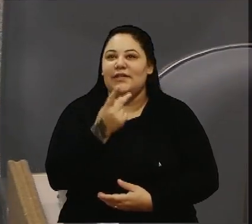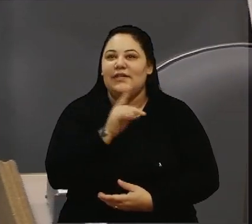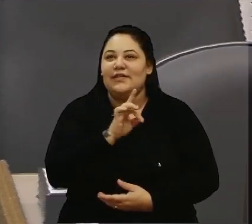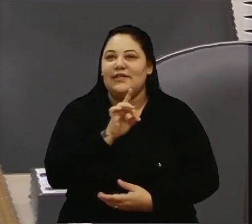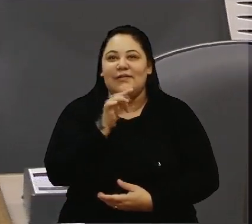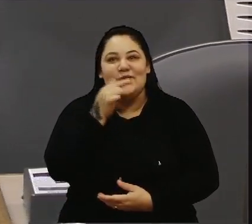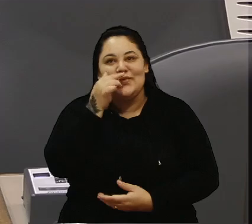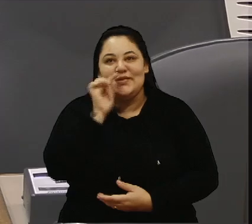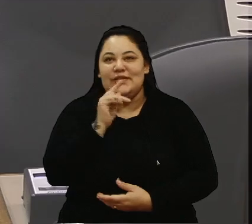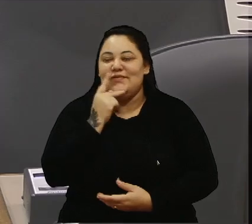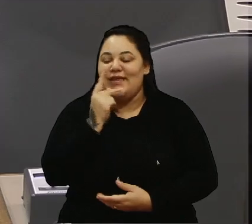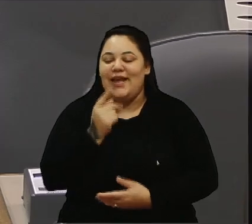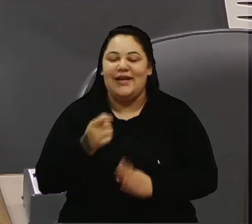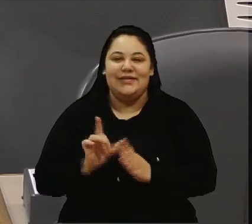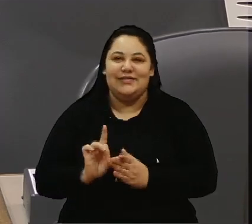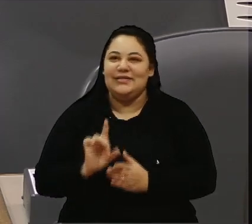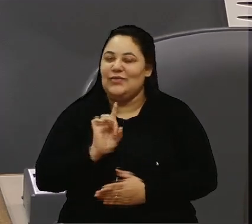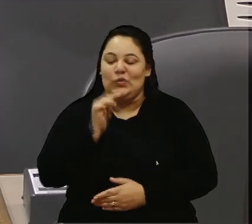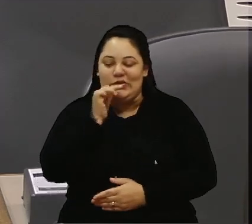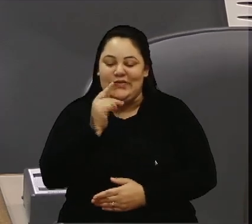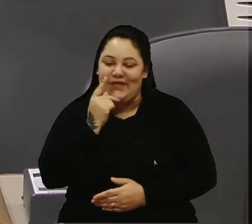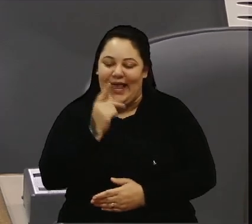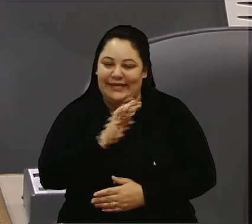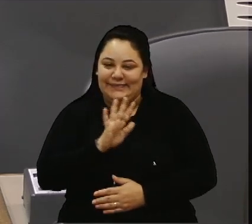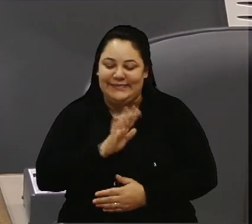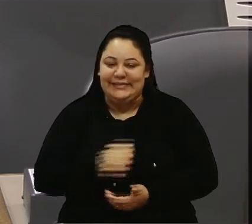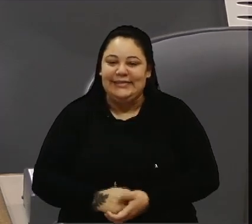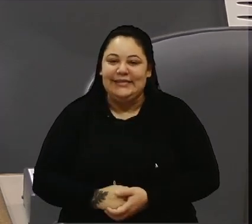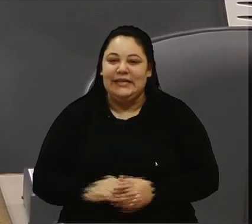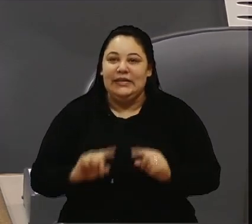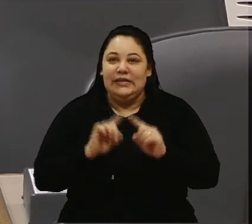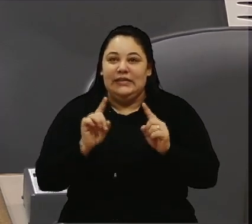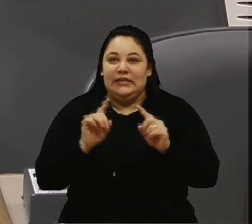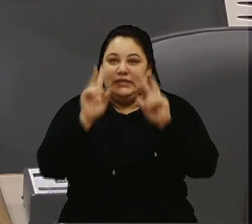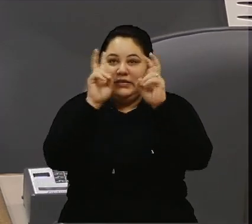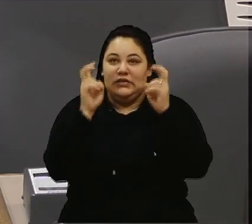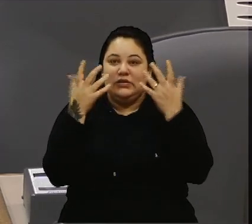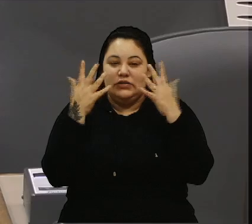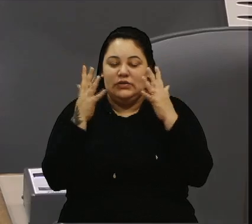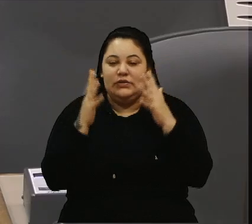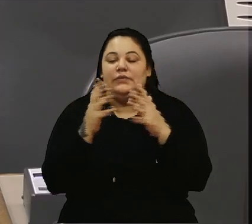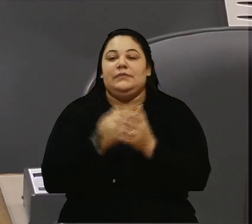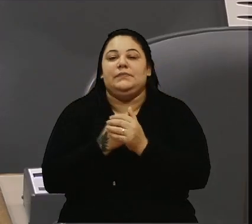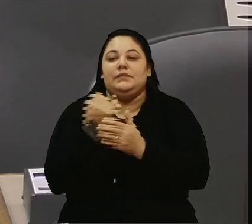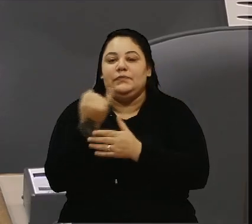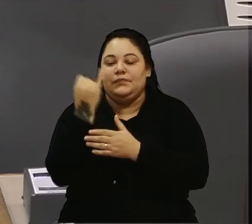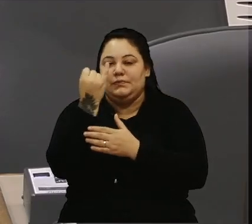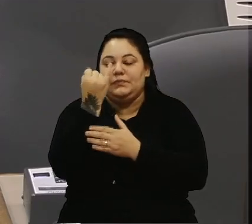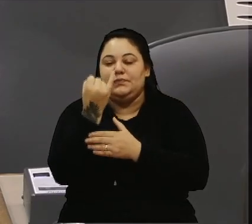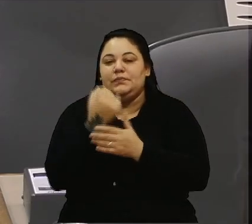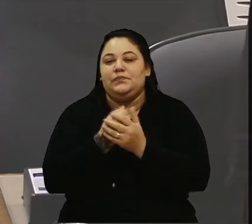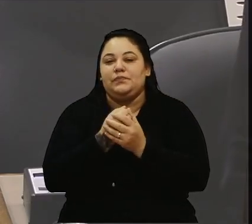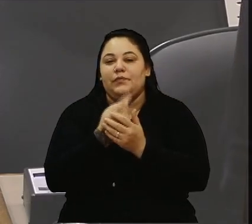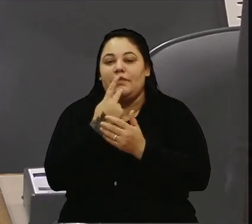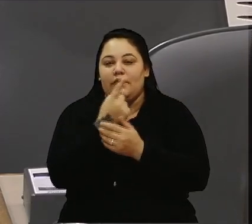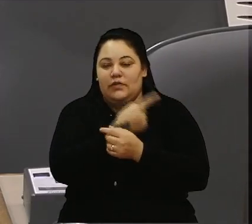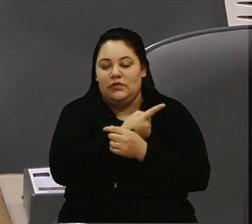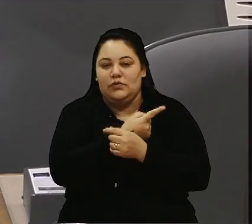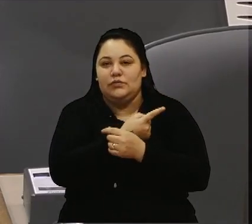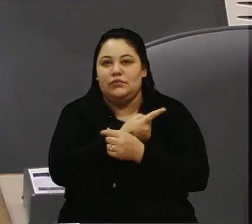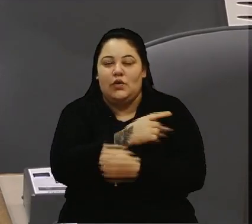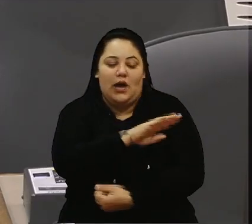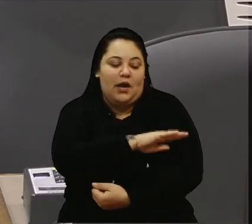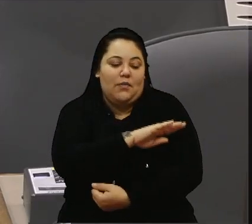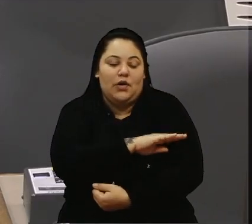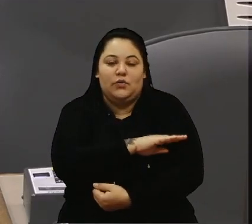mesmo falar. Mas parabéns pelo tema, é muito importante. Referente ao que falou o vereador Ramon em relação